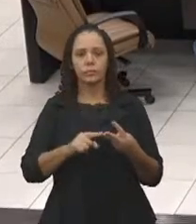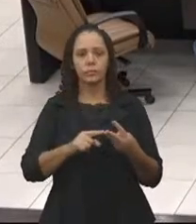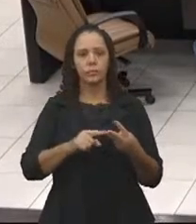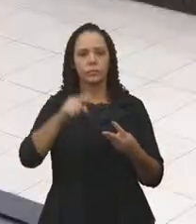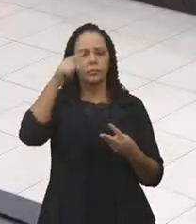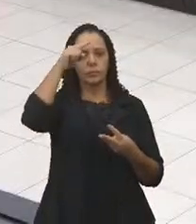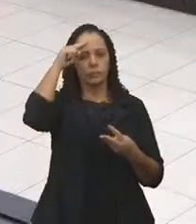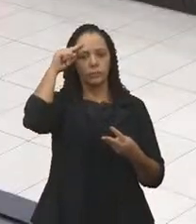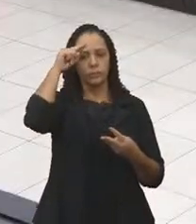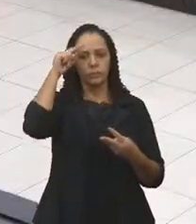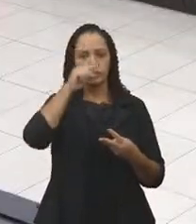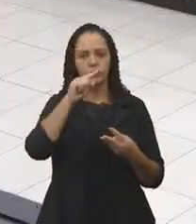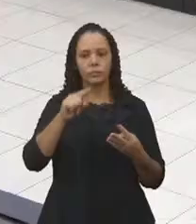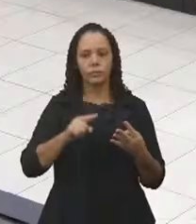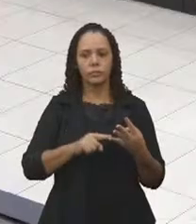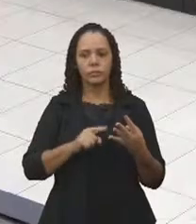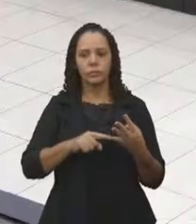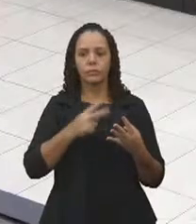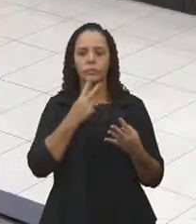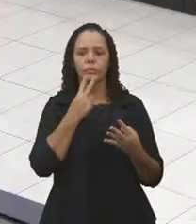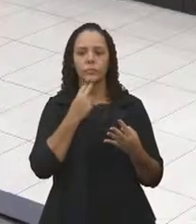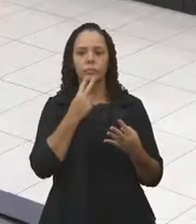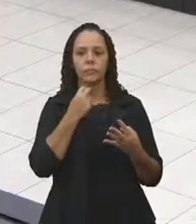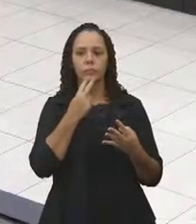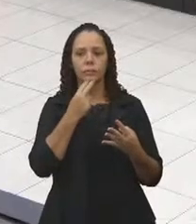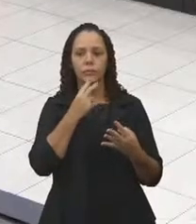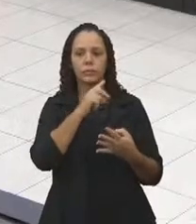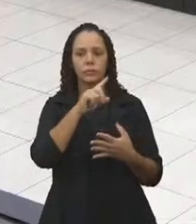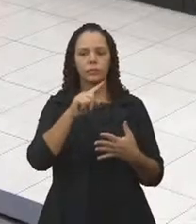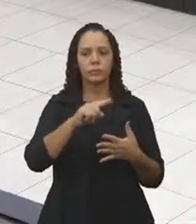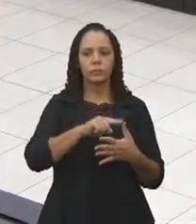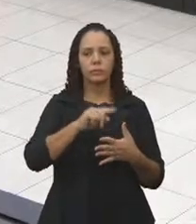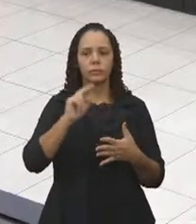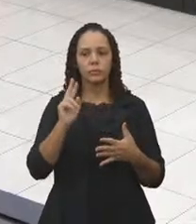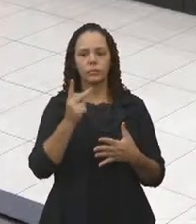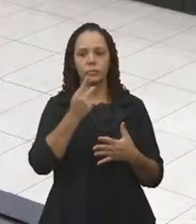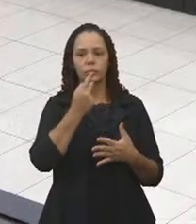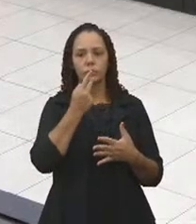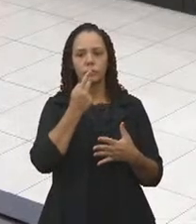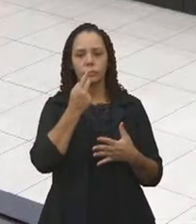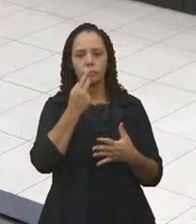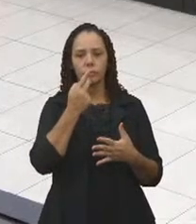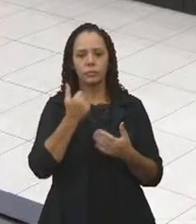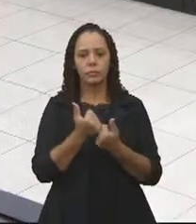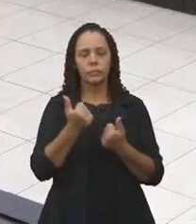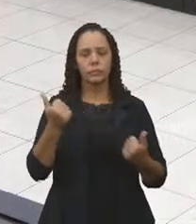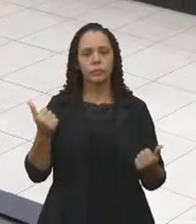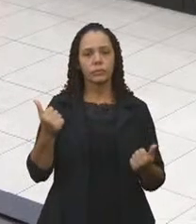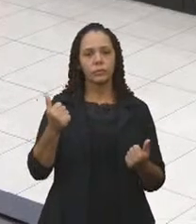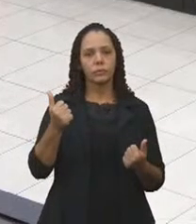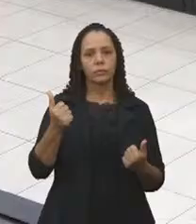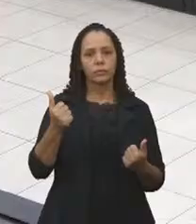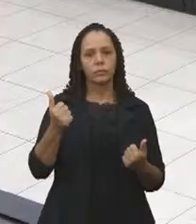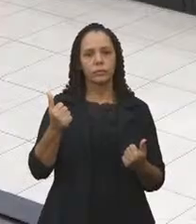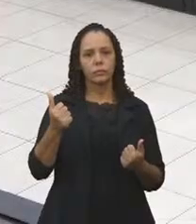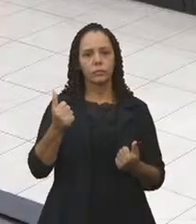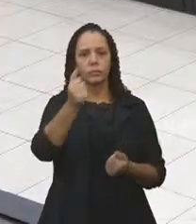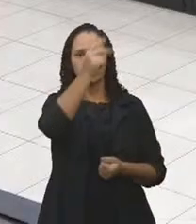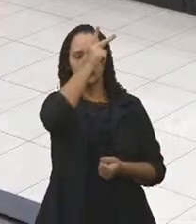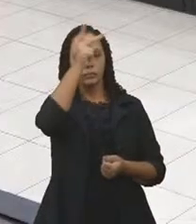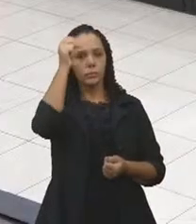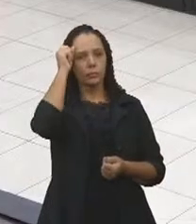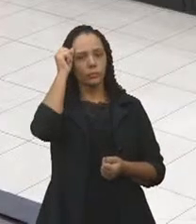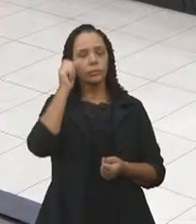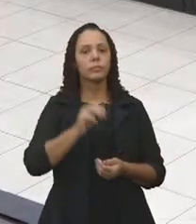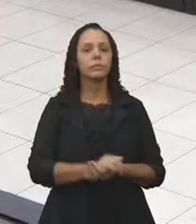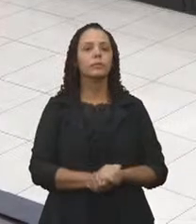Daniel Mariano, Valmir do Parque Meia Lua e Hernani Barreto, e do vice-prefeito, senhor Edgar Sazaki, que é que